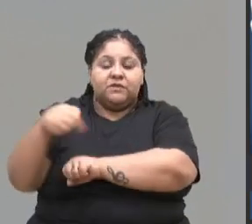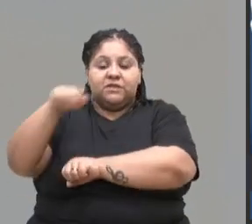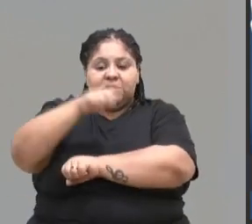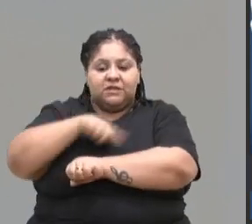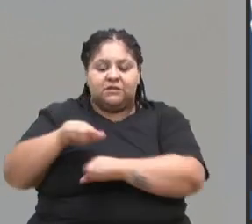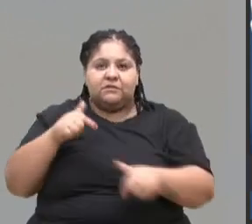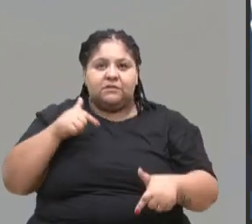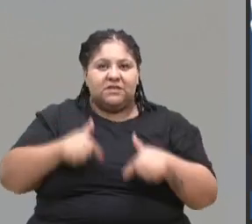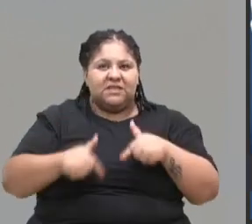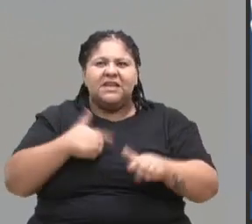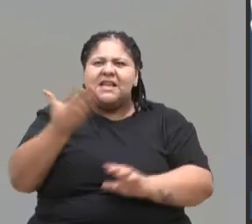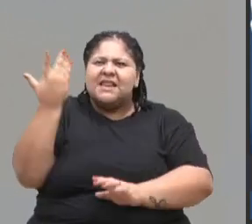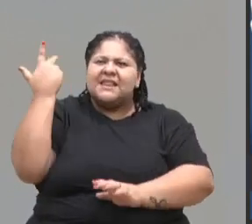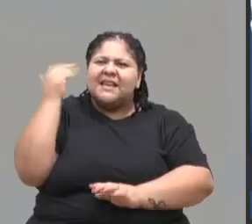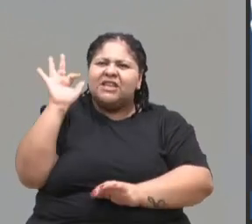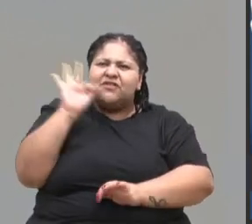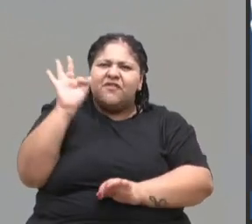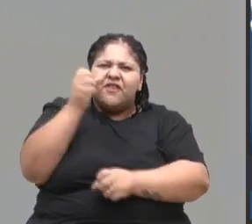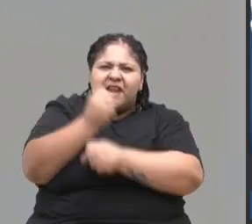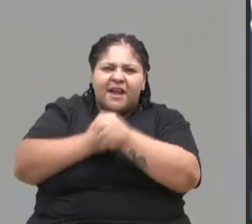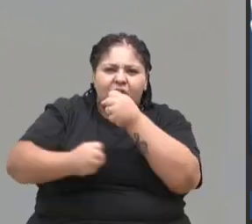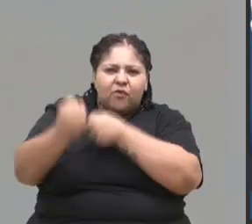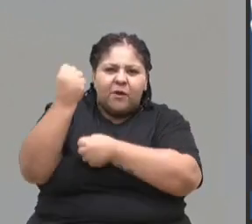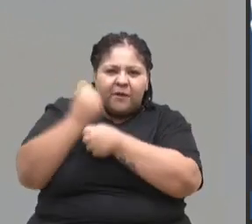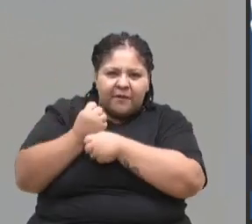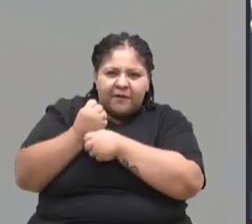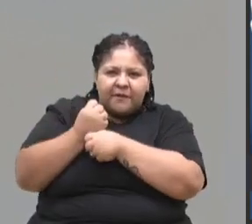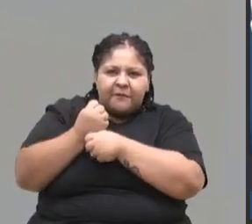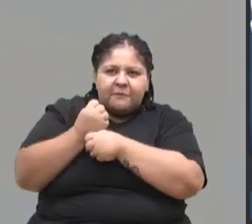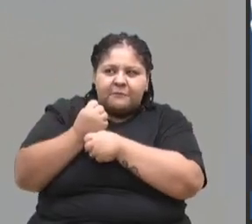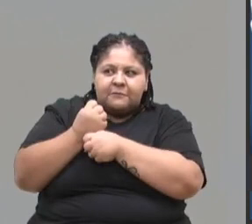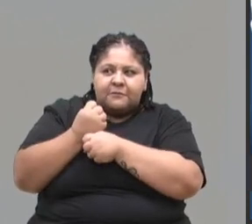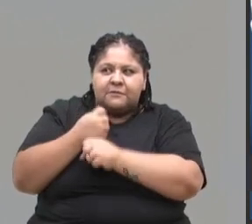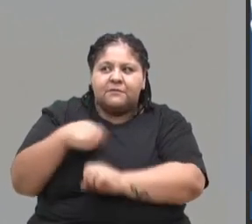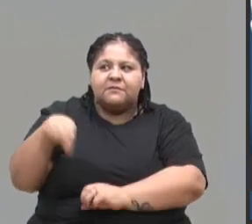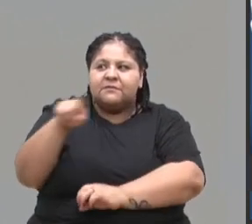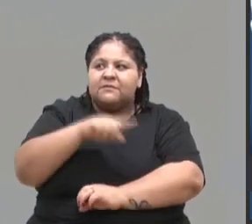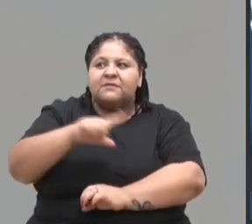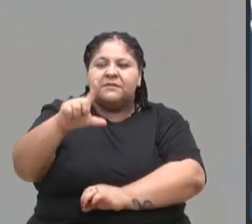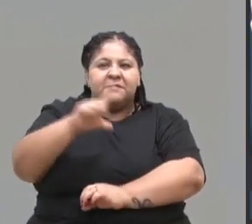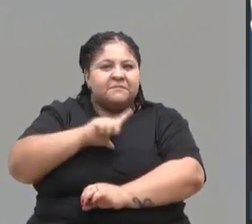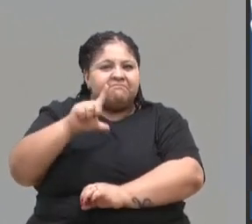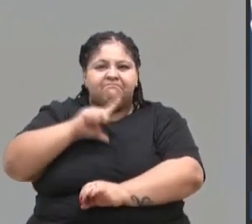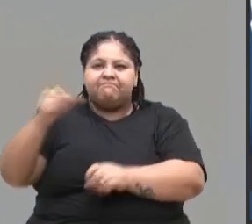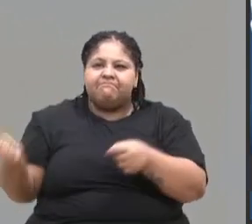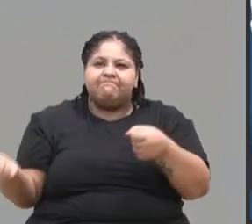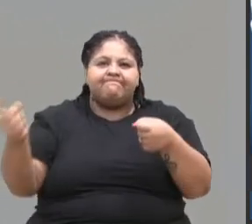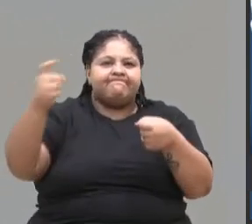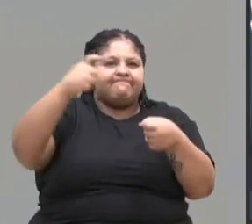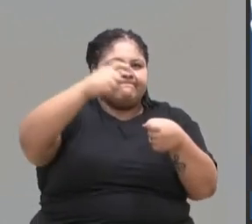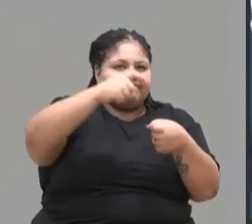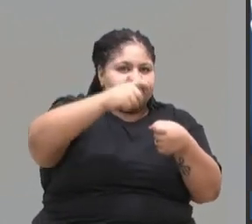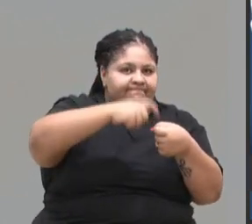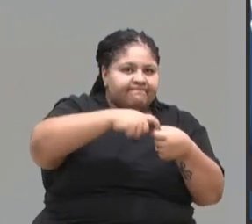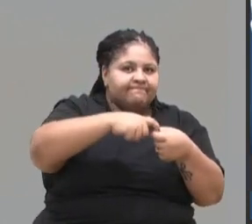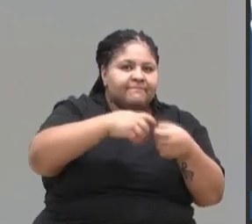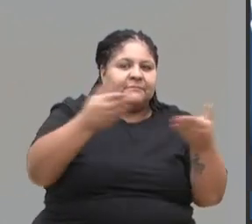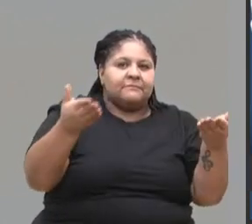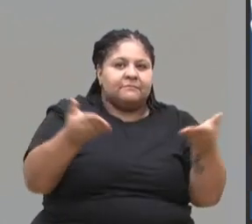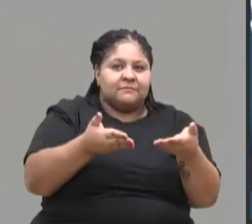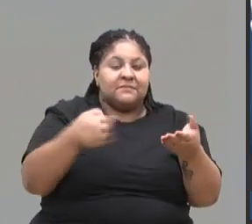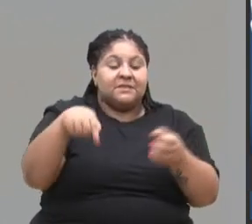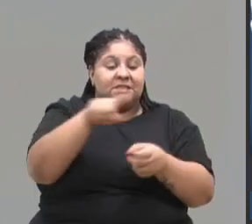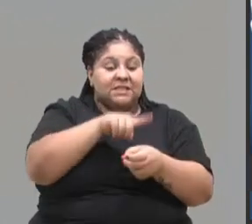desde fevereiro do ano passado. E a gente não tem muito retorno sobre isso. A